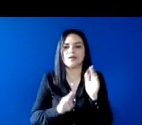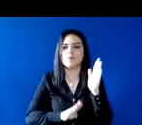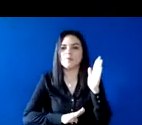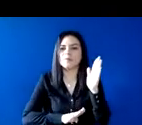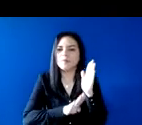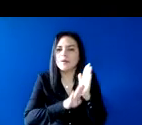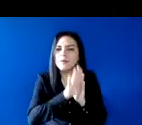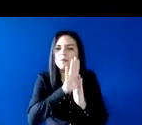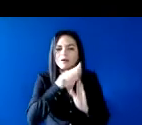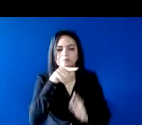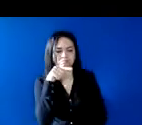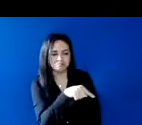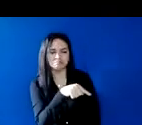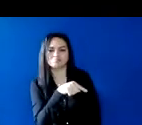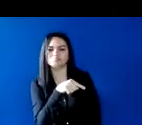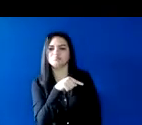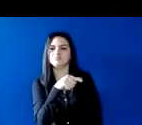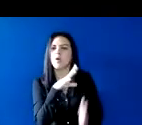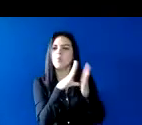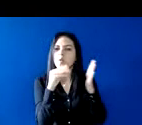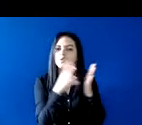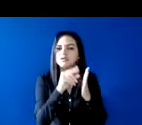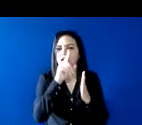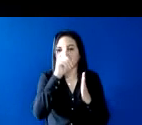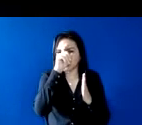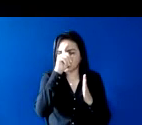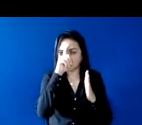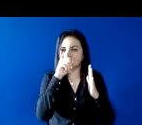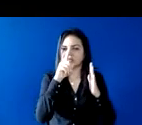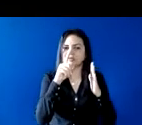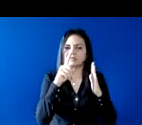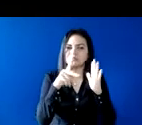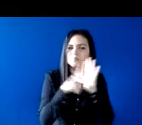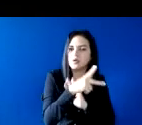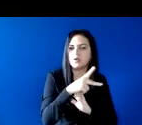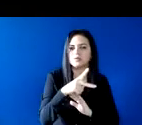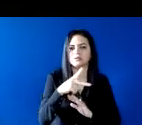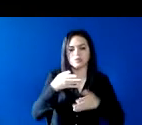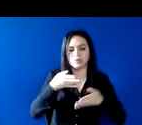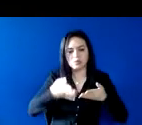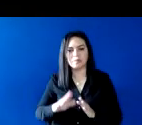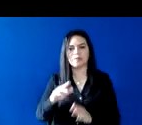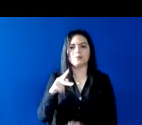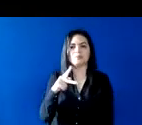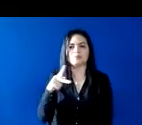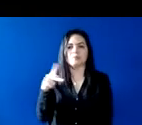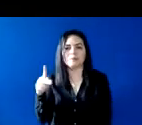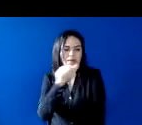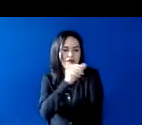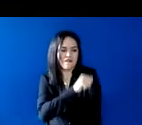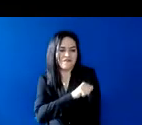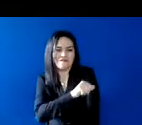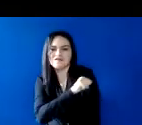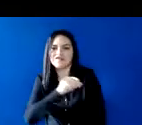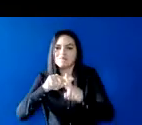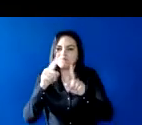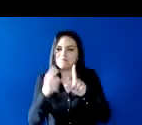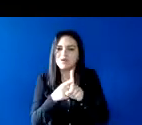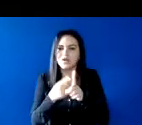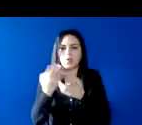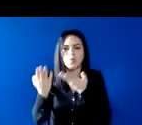dessa maternidade, o modelo de cuidado com os quartos PPPs, com as enfermeiras obstétricas, né, com um